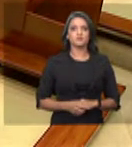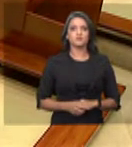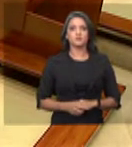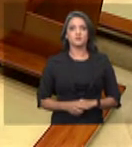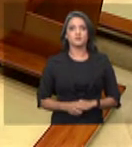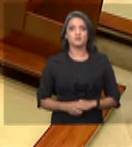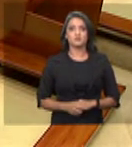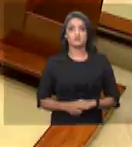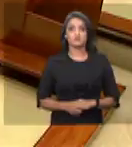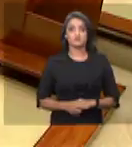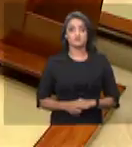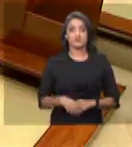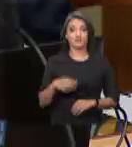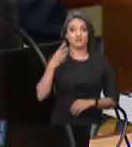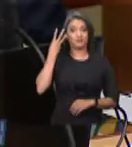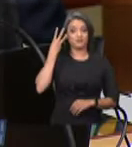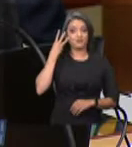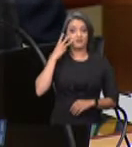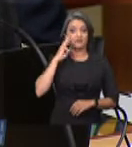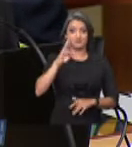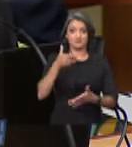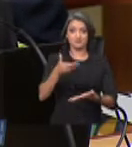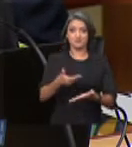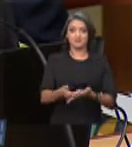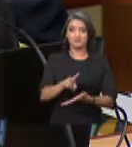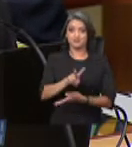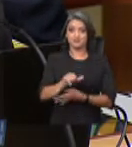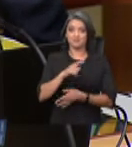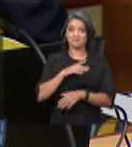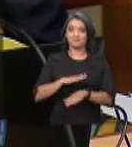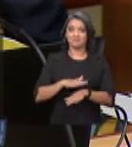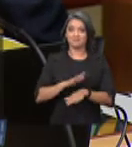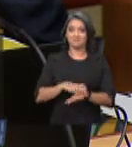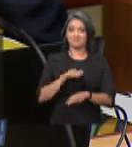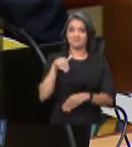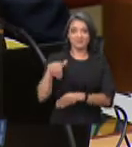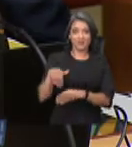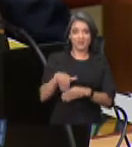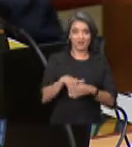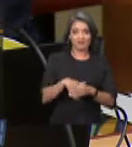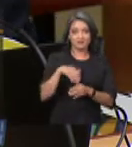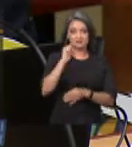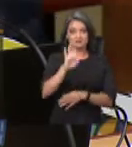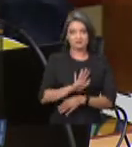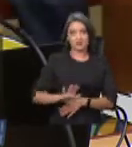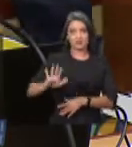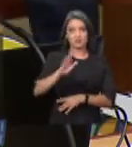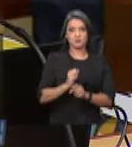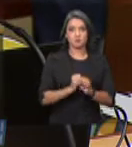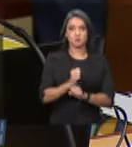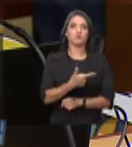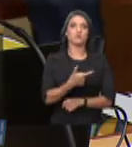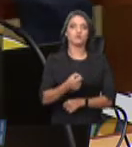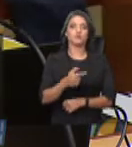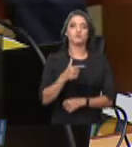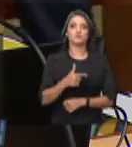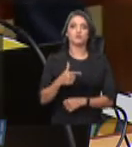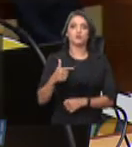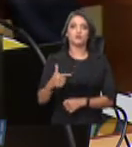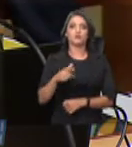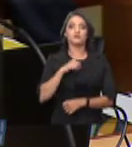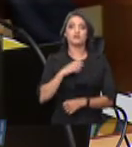Daqui três dias nós teremos as eleições Gerais de 2022 são